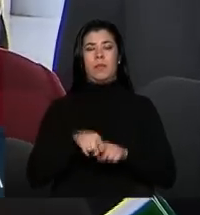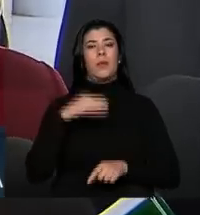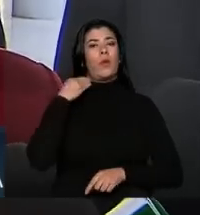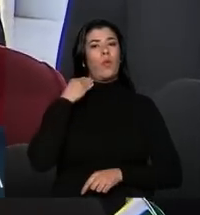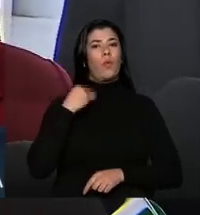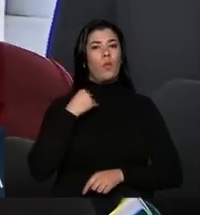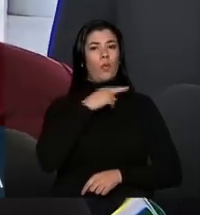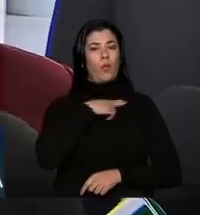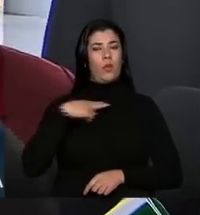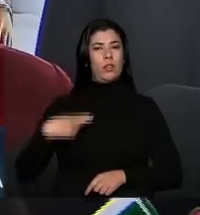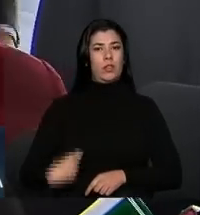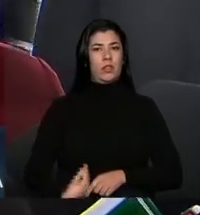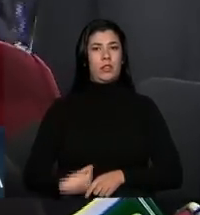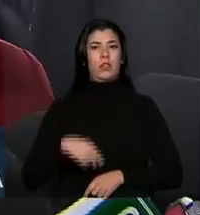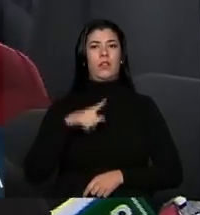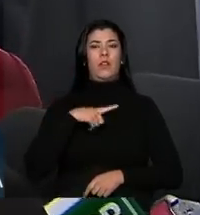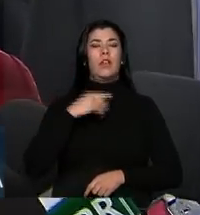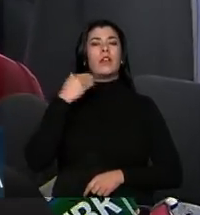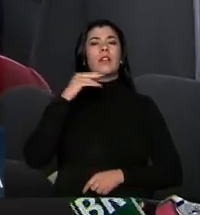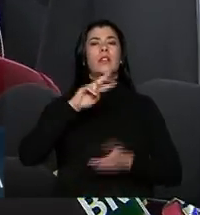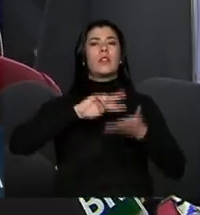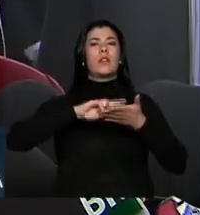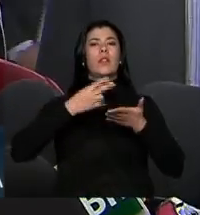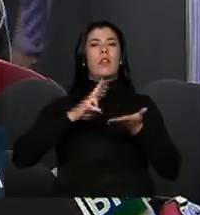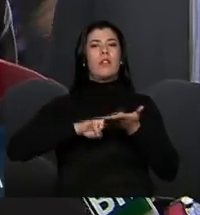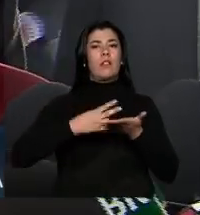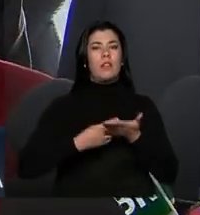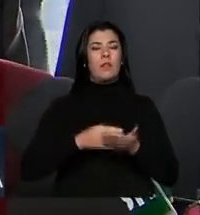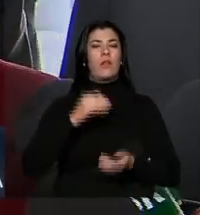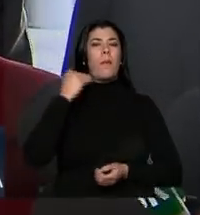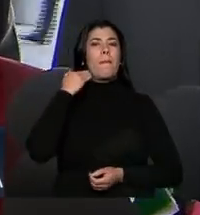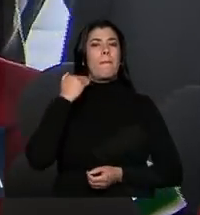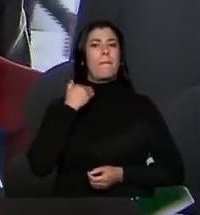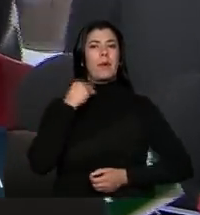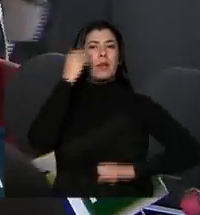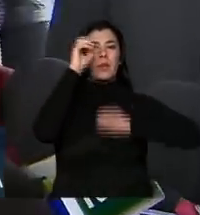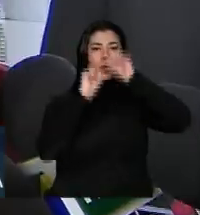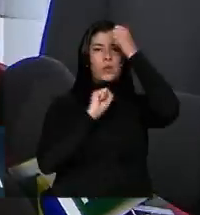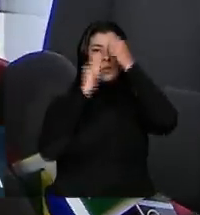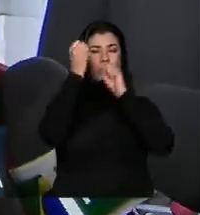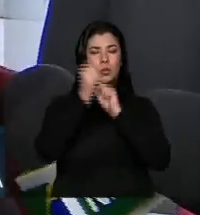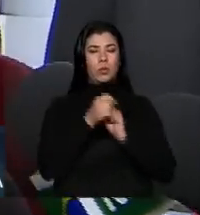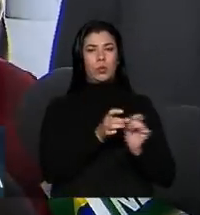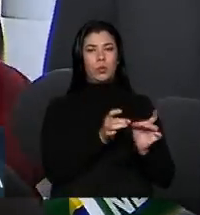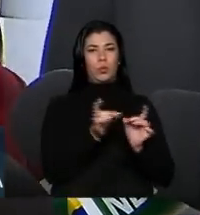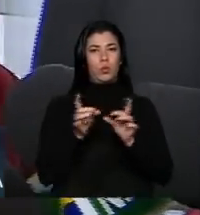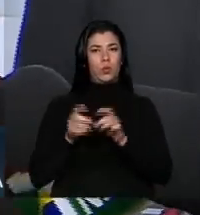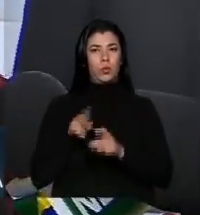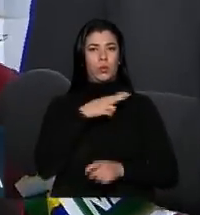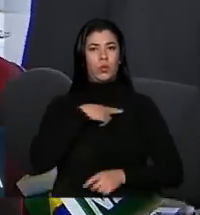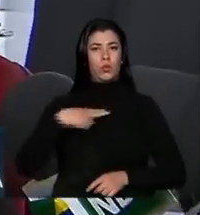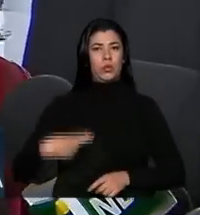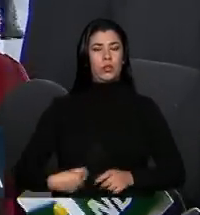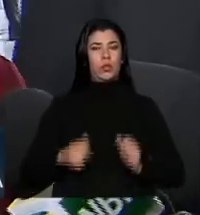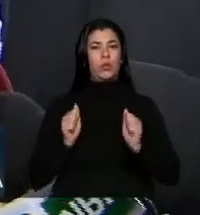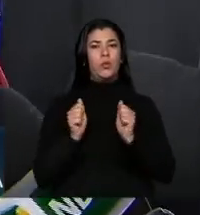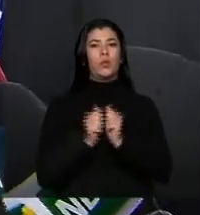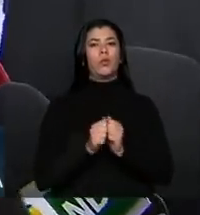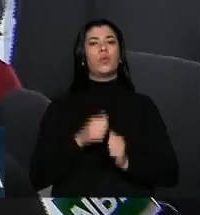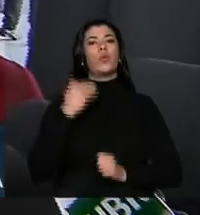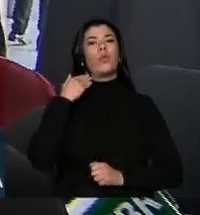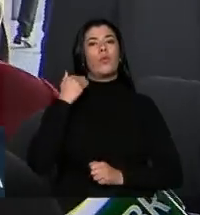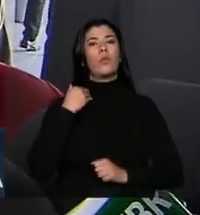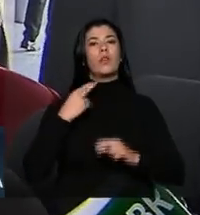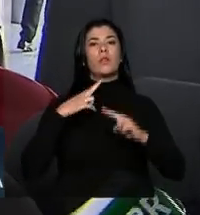que a tradução é Banco Industrial e de Comércio da China, com a Caixa Econômica, com um